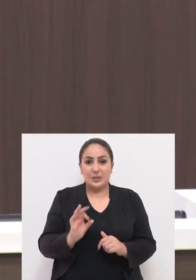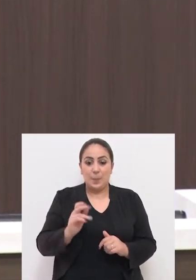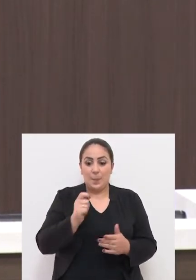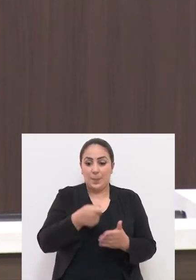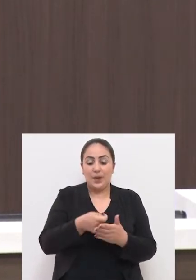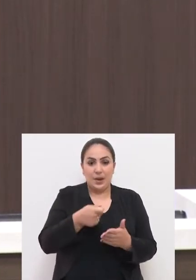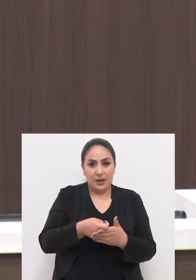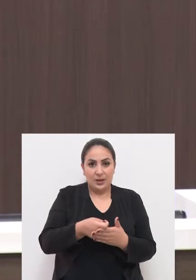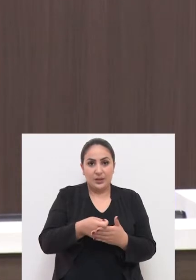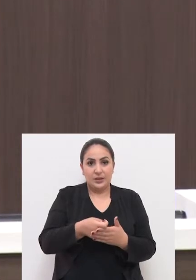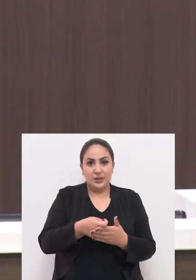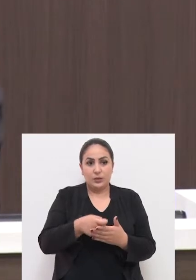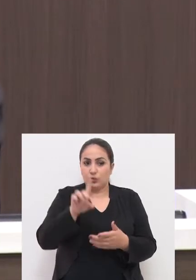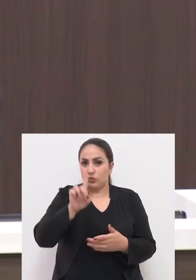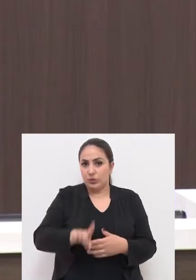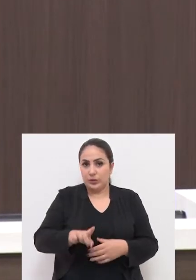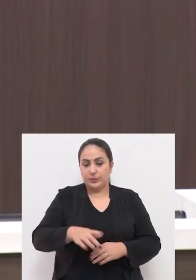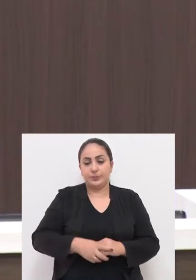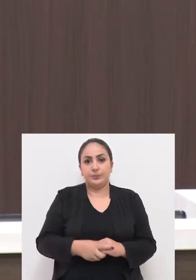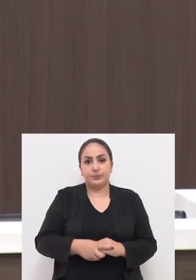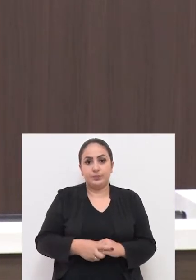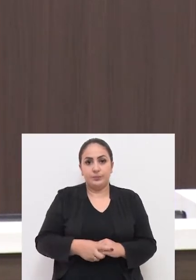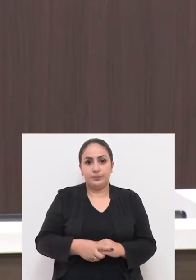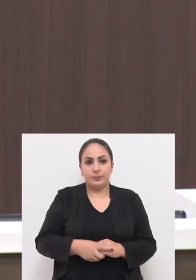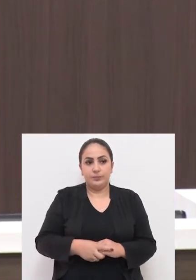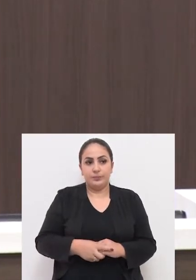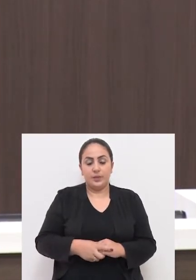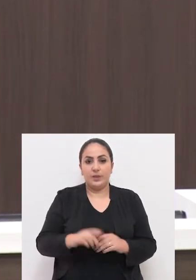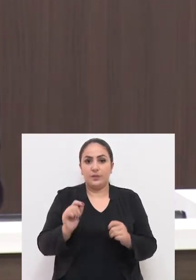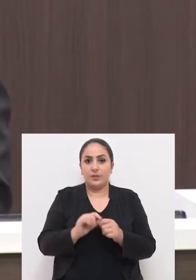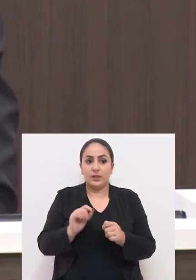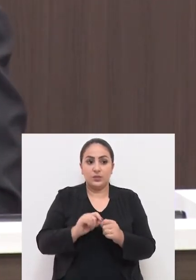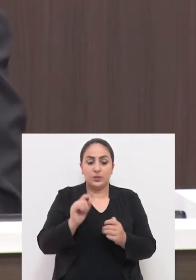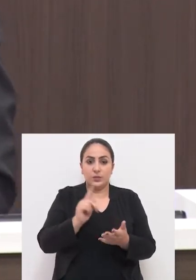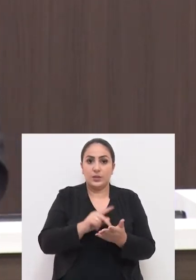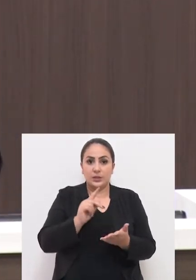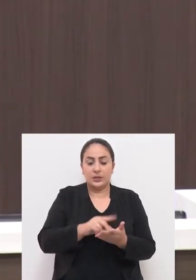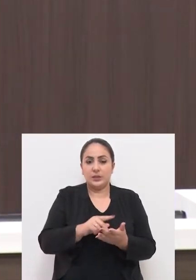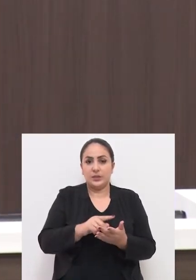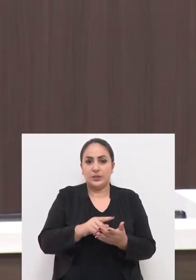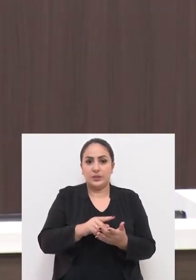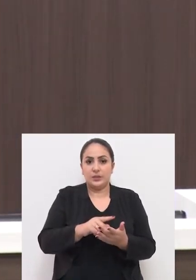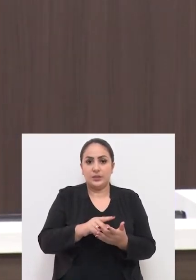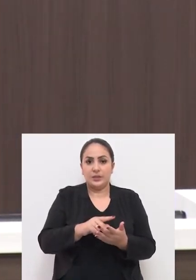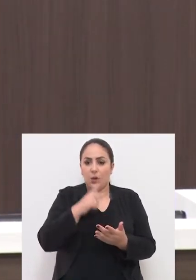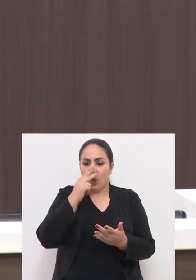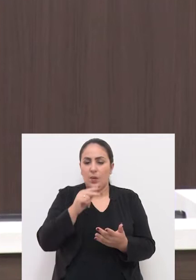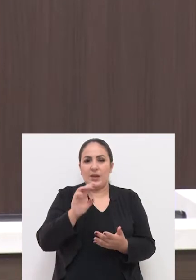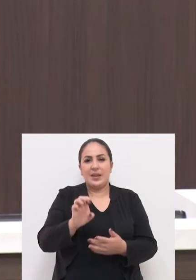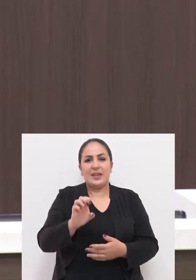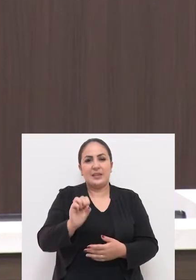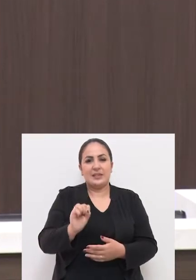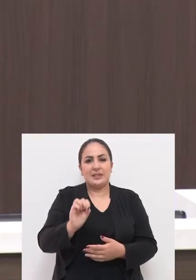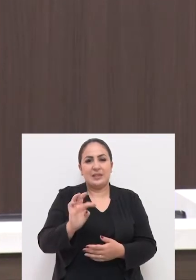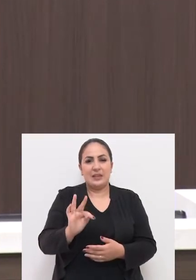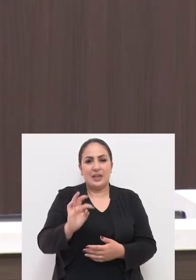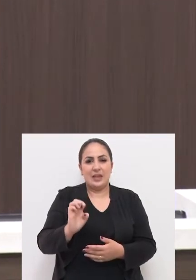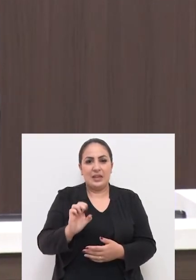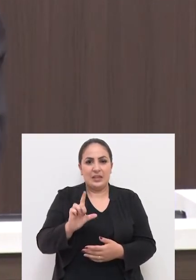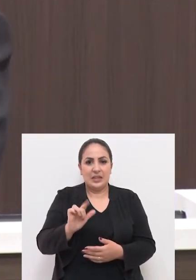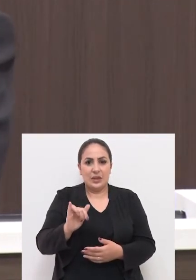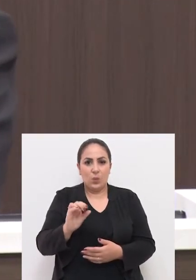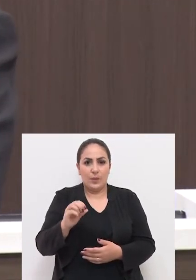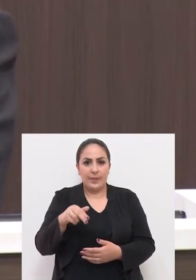sem lhes pagar os seus direitos, fazem um verdadeiro estelionato